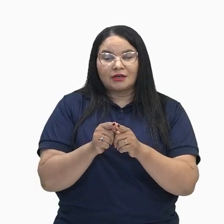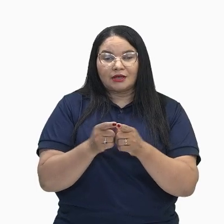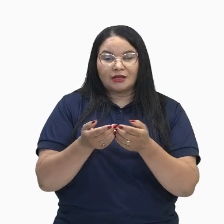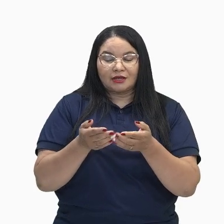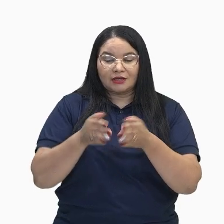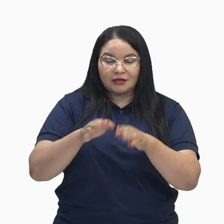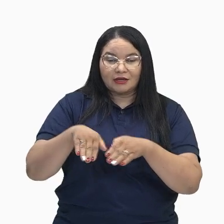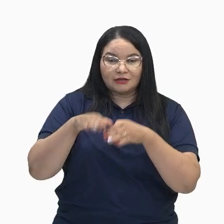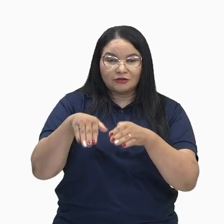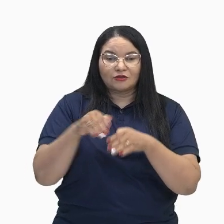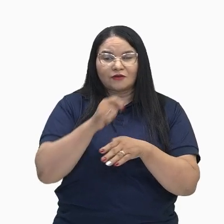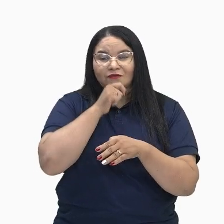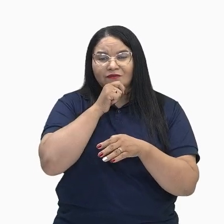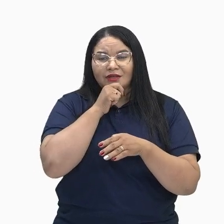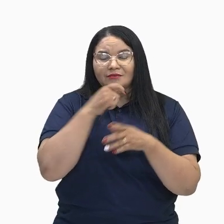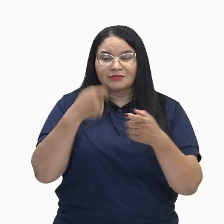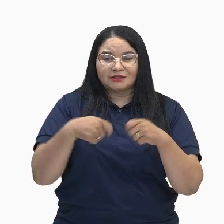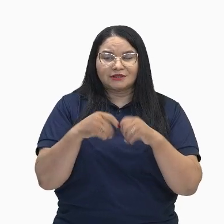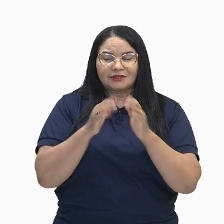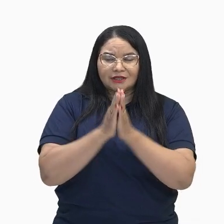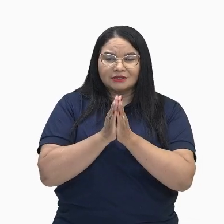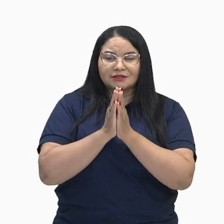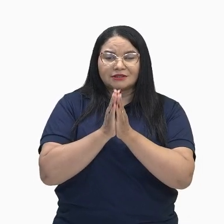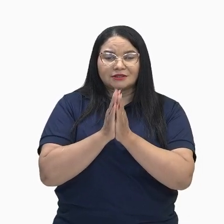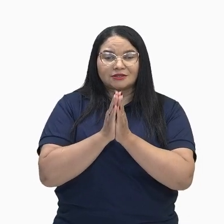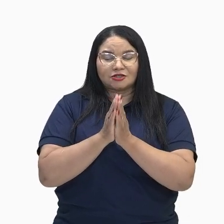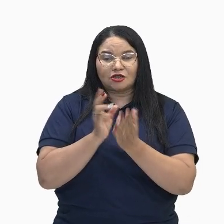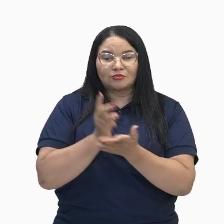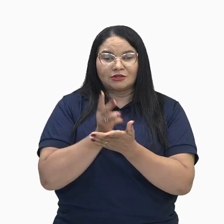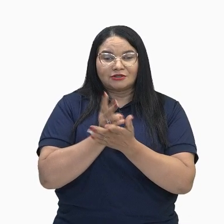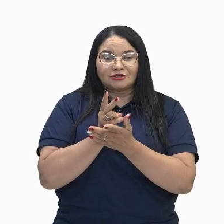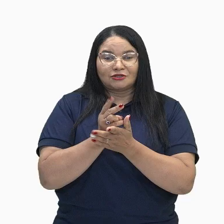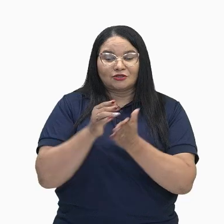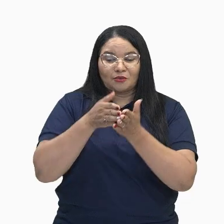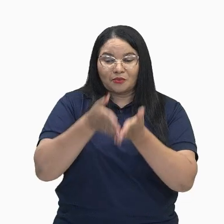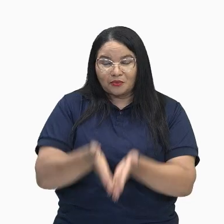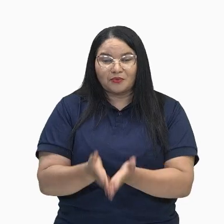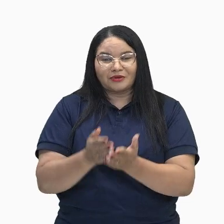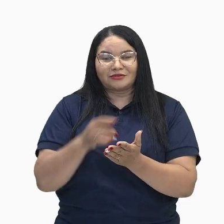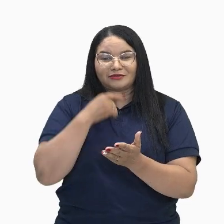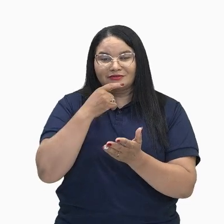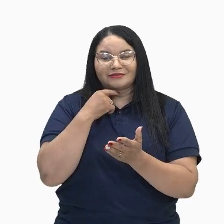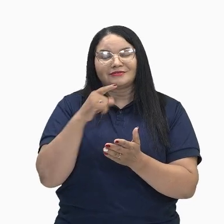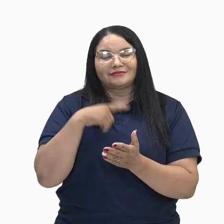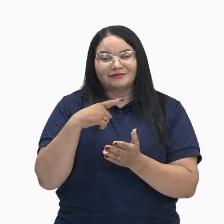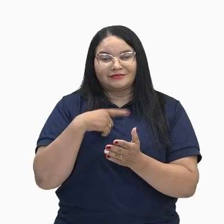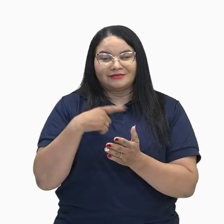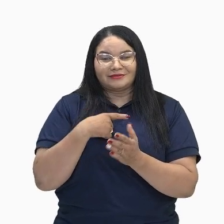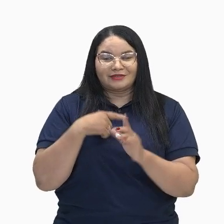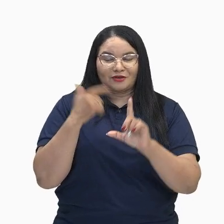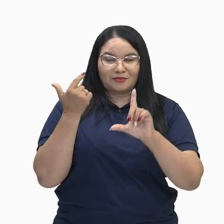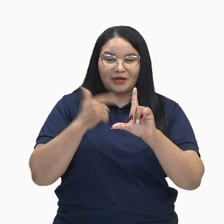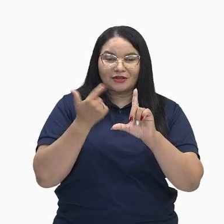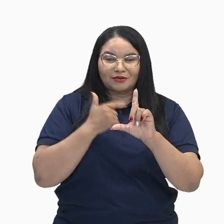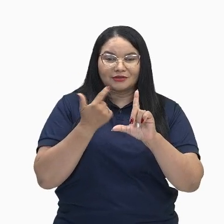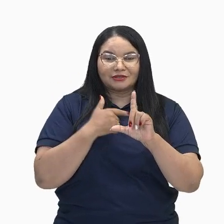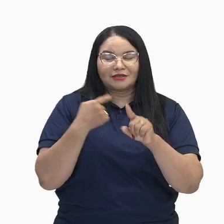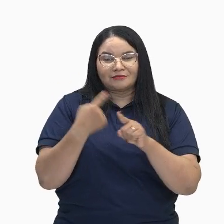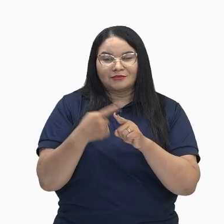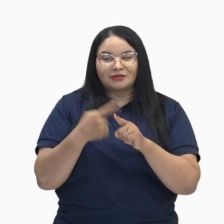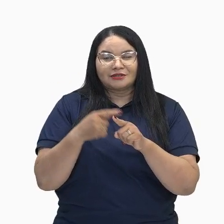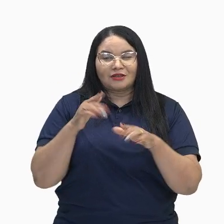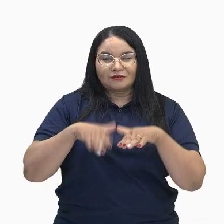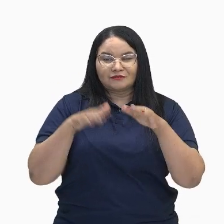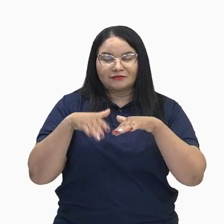Só precisa rezar bastante para não afundar, que eu tenho uma ironia, né? Porque no início a gente acha que realmente vai ser